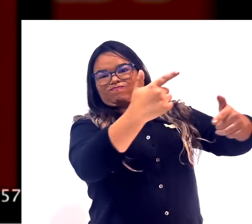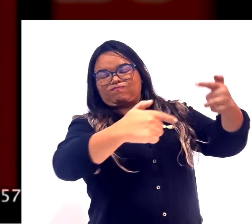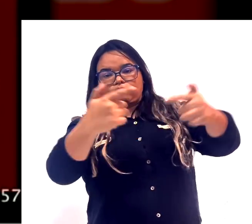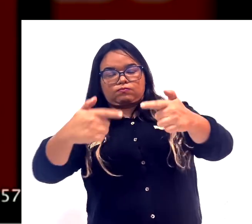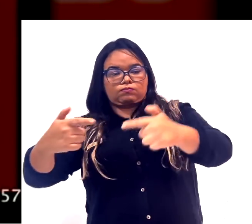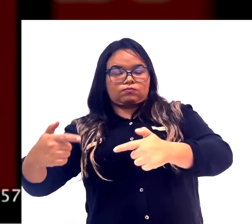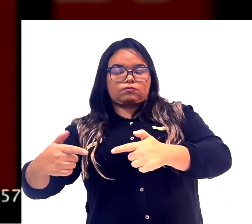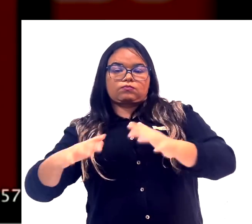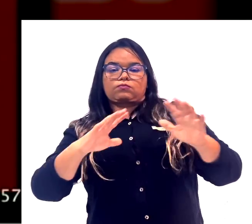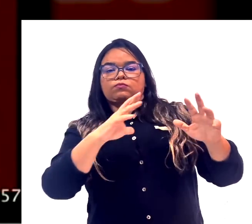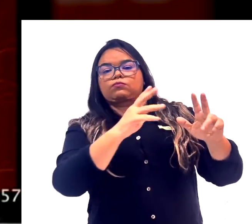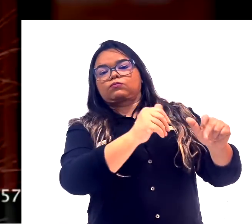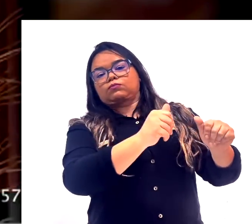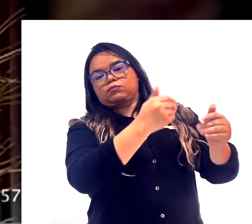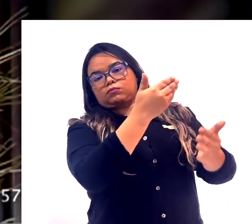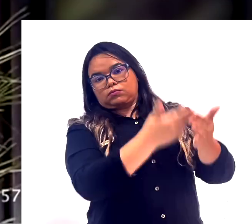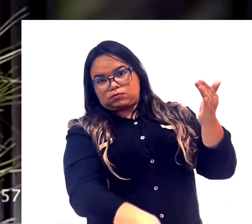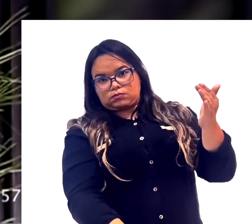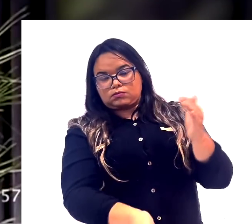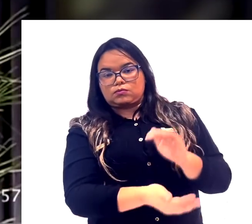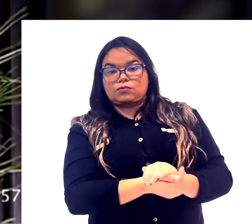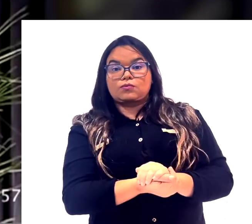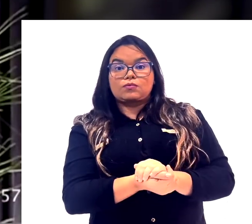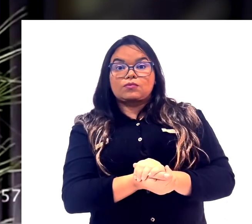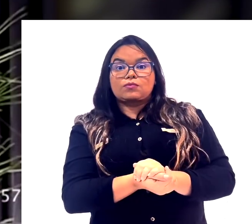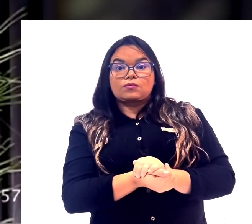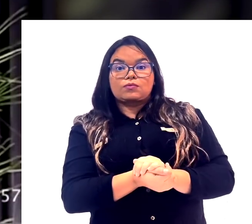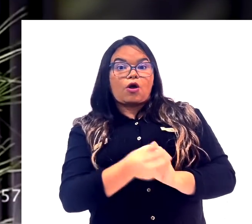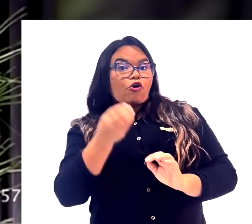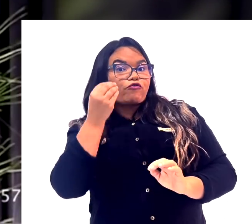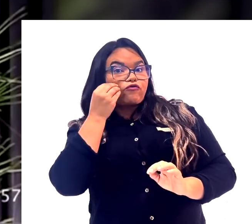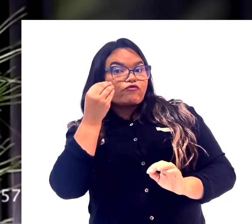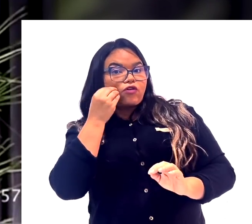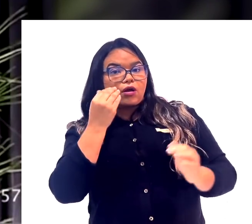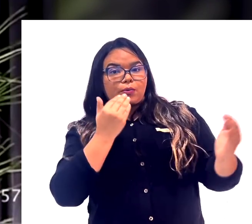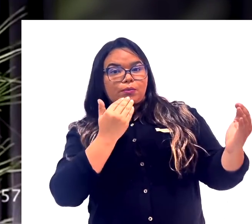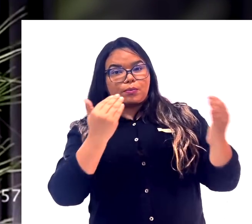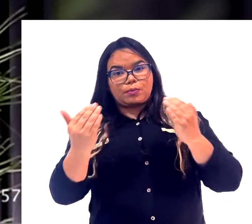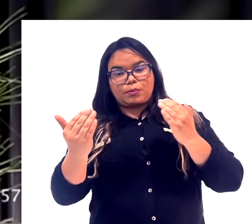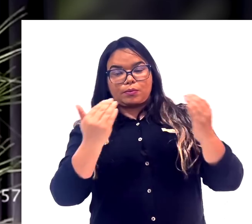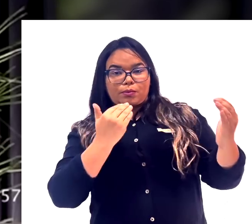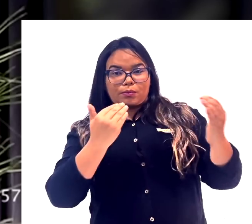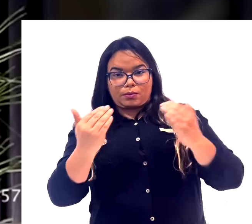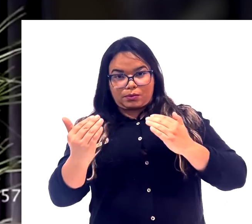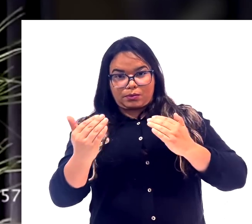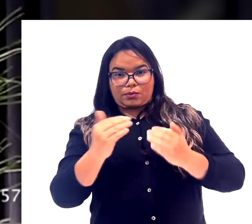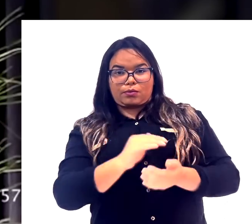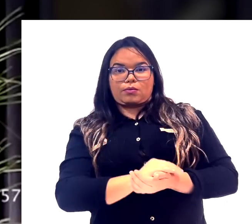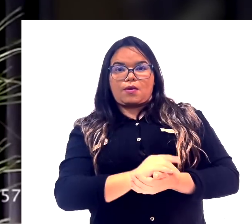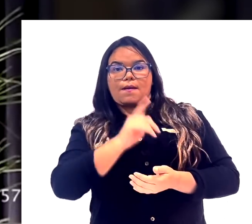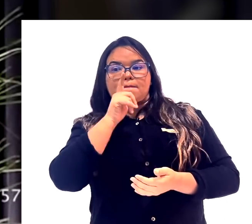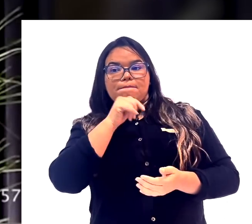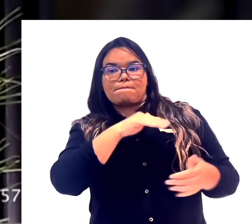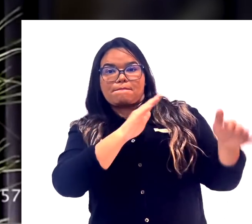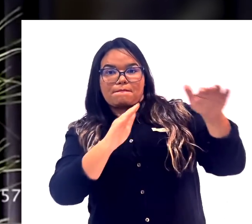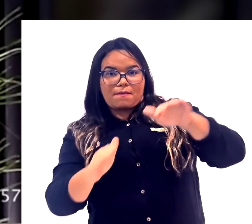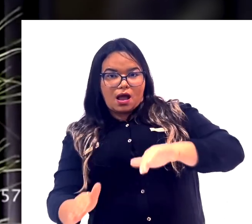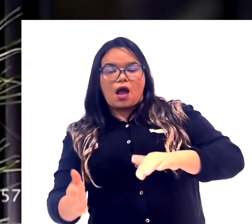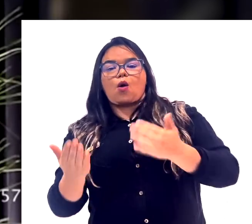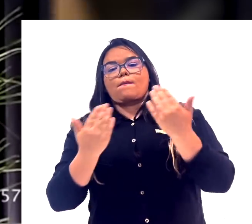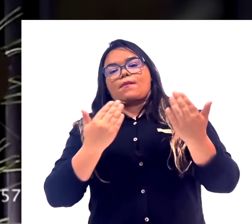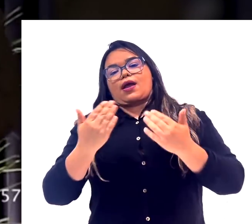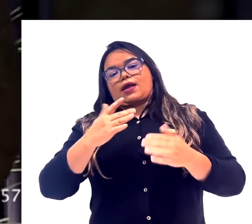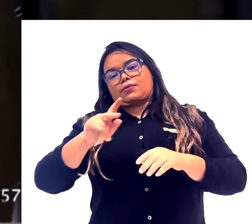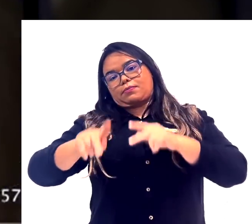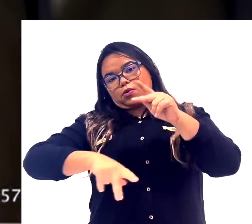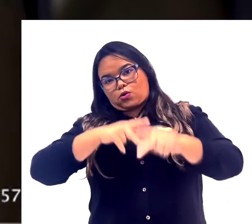guerra, até que venha consumi-los. Então temos aqui o paralelismo, para ver que o mar equivale às nações e o vento